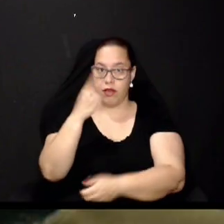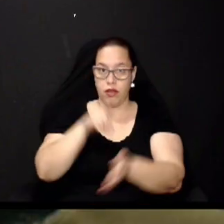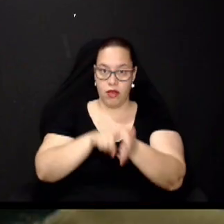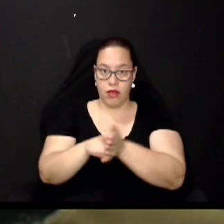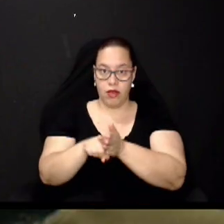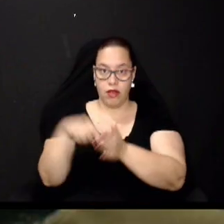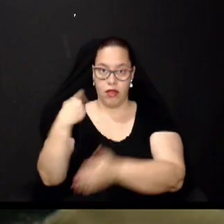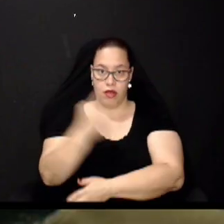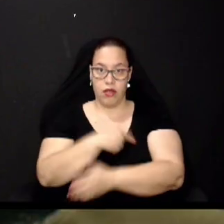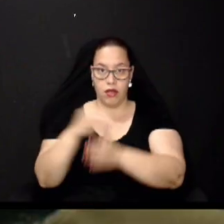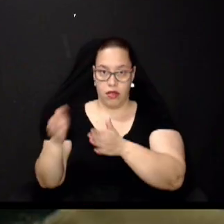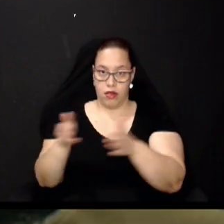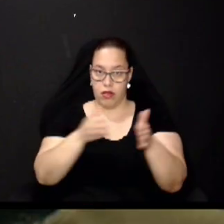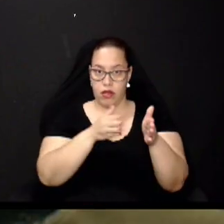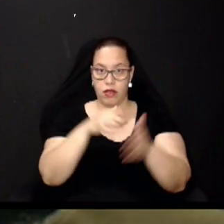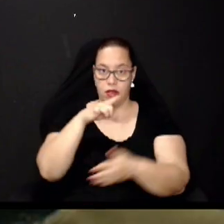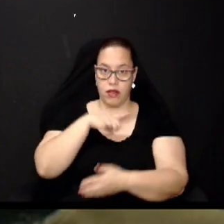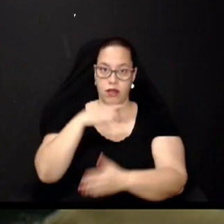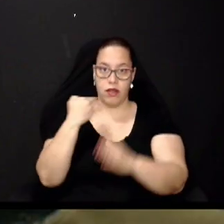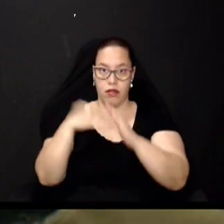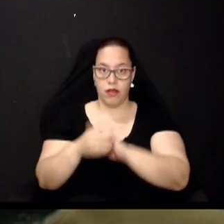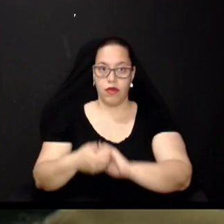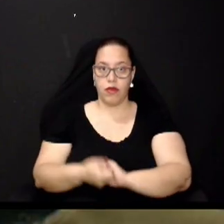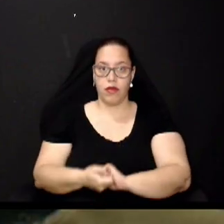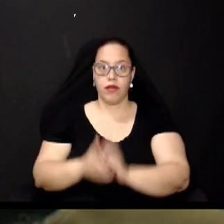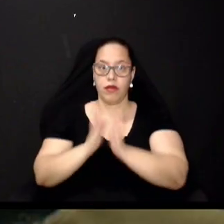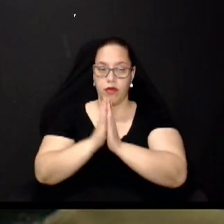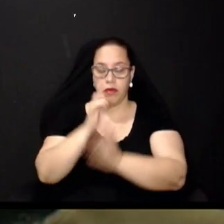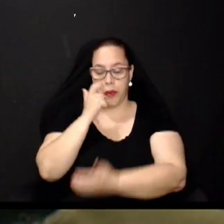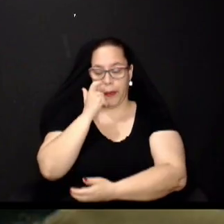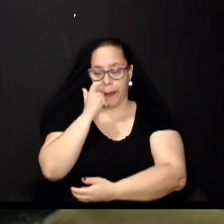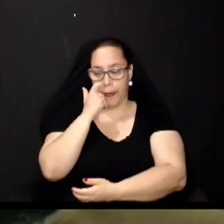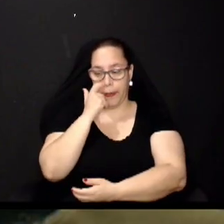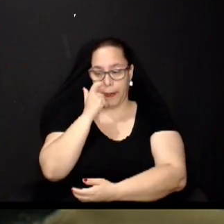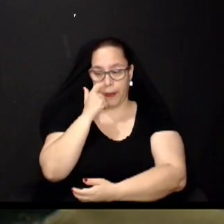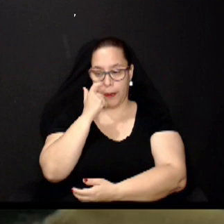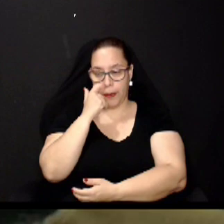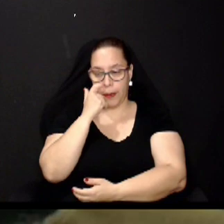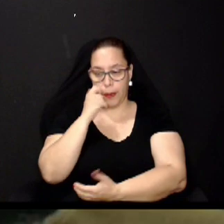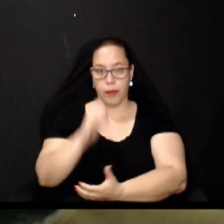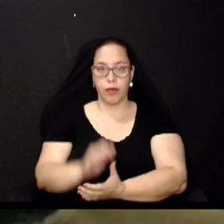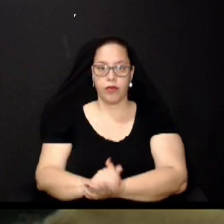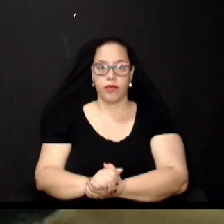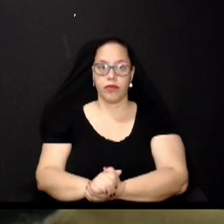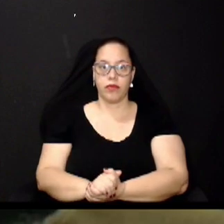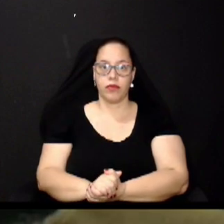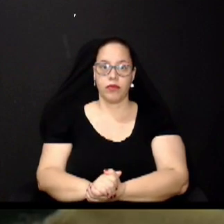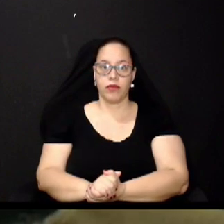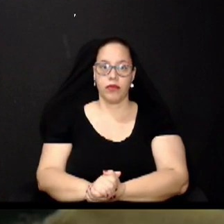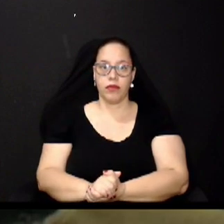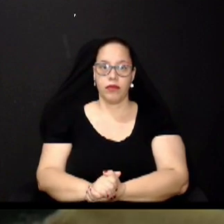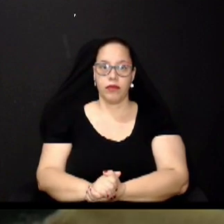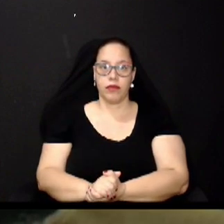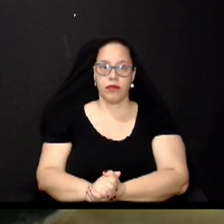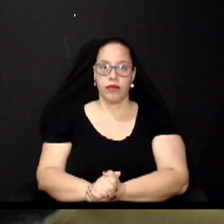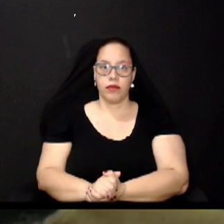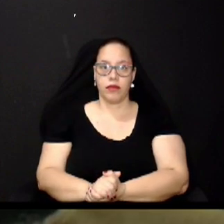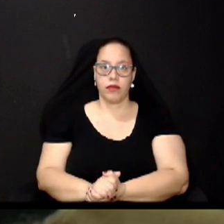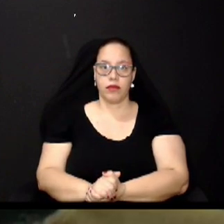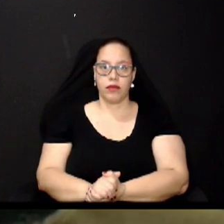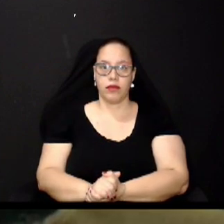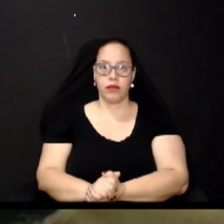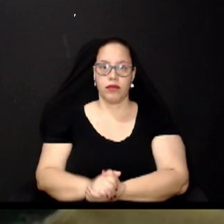produção? Se tiver, pode mandar, por favor. Vamos lá, quem é que tá com a gente? Nosso WhatsApp está aberto para você, para conversar com as